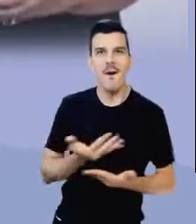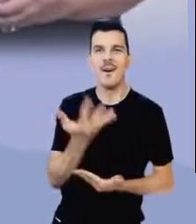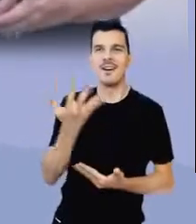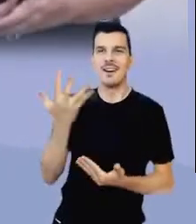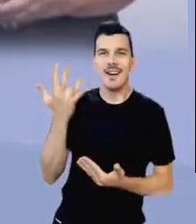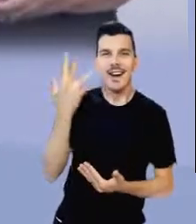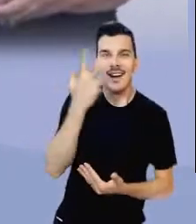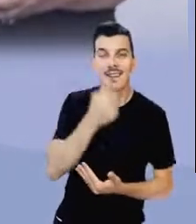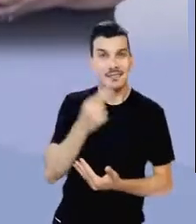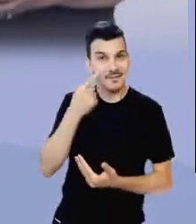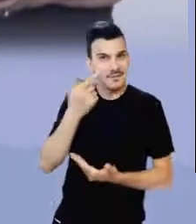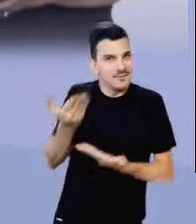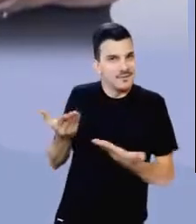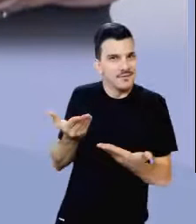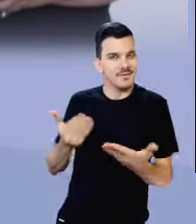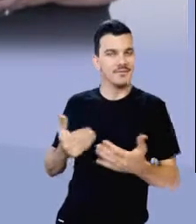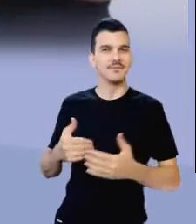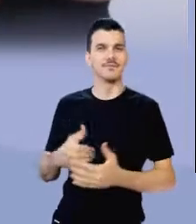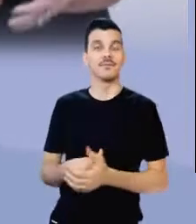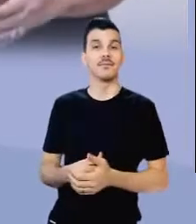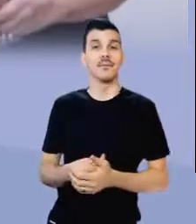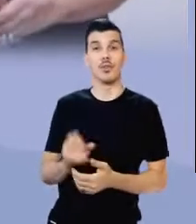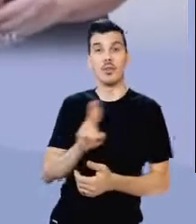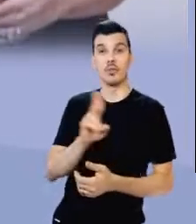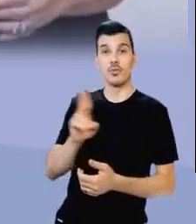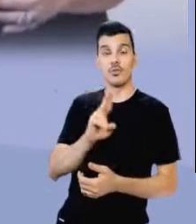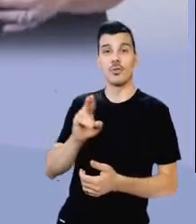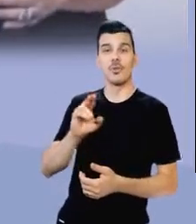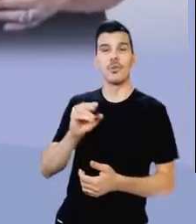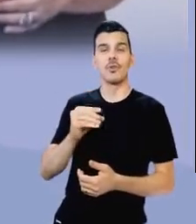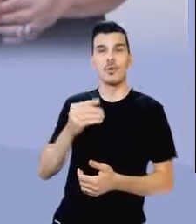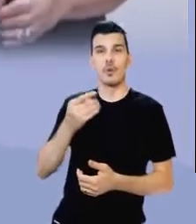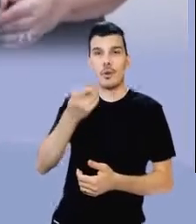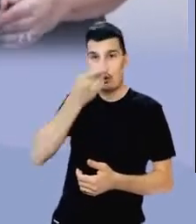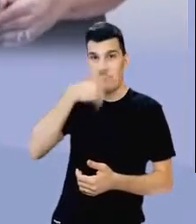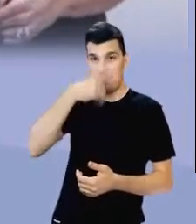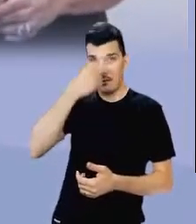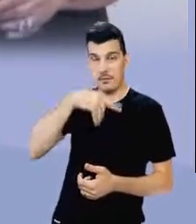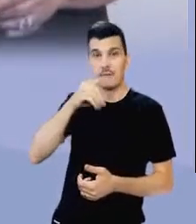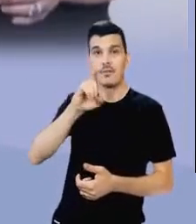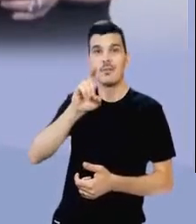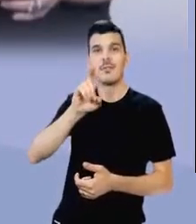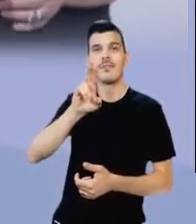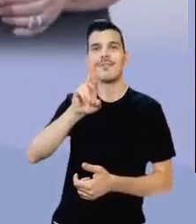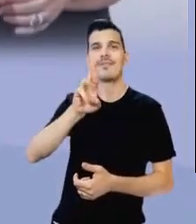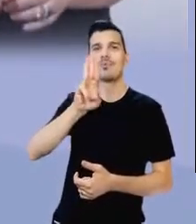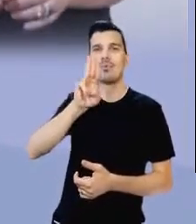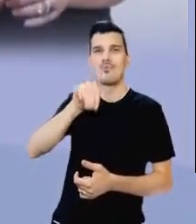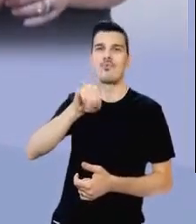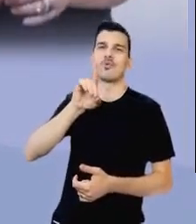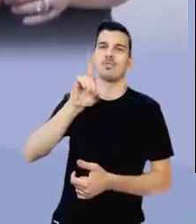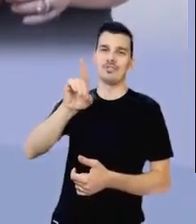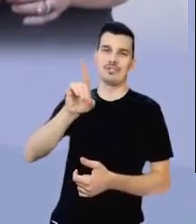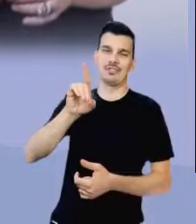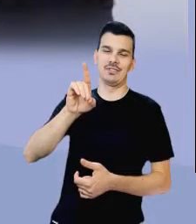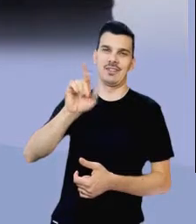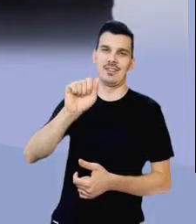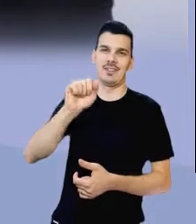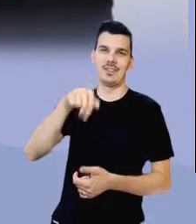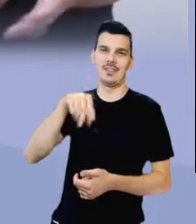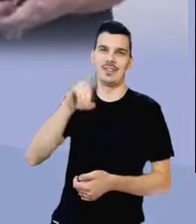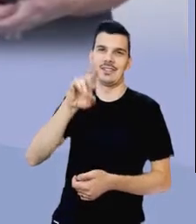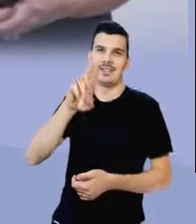mais linda você está vendo aí. Ele se chama Carlos Drummond de Andrade. Foi um grande poeta